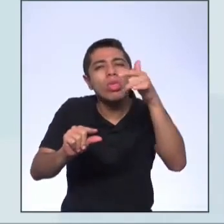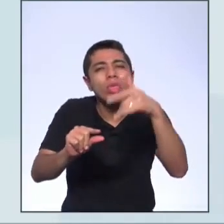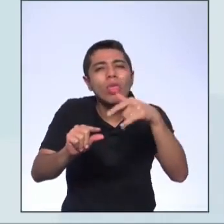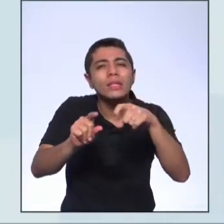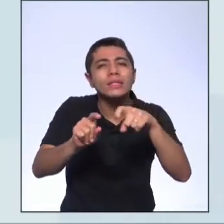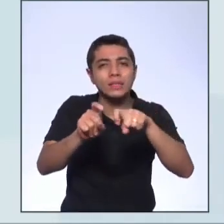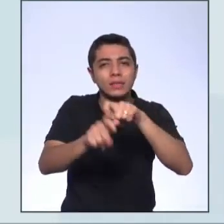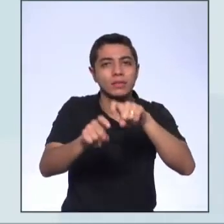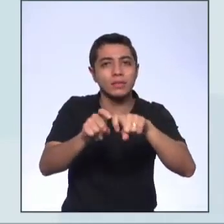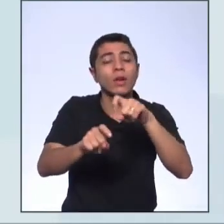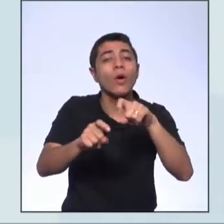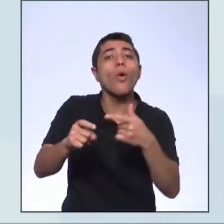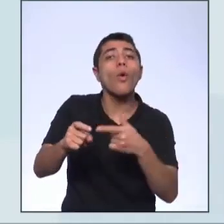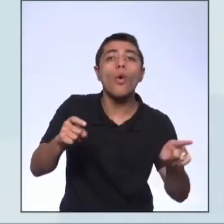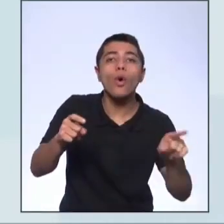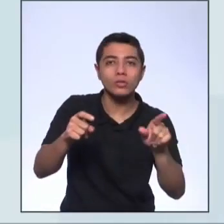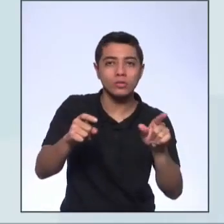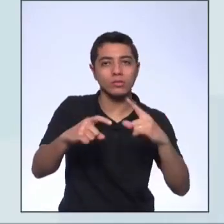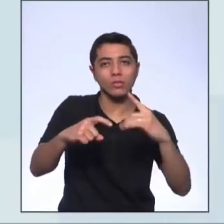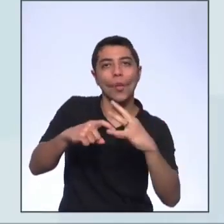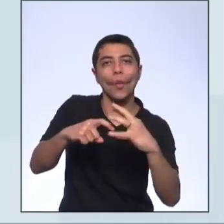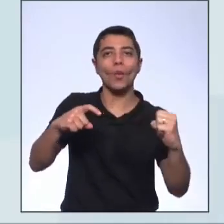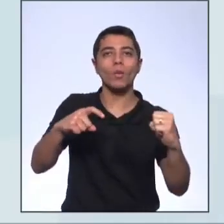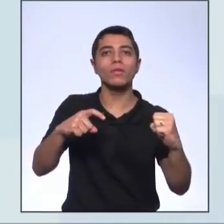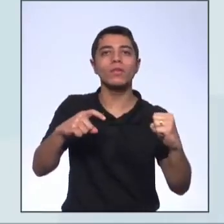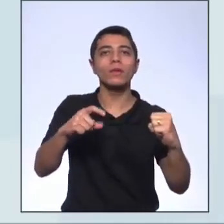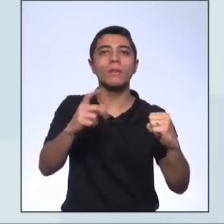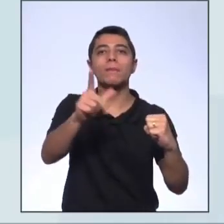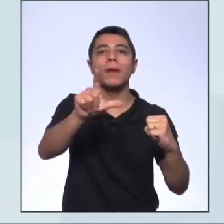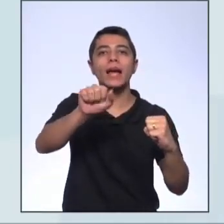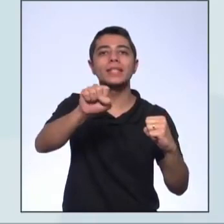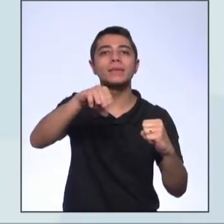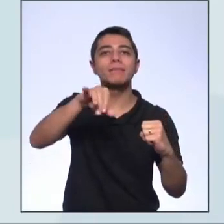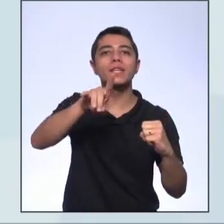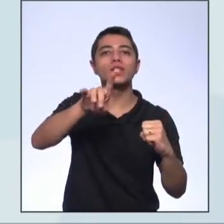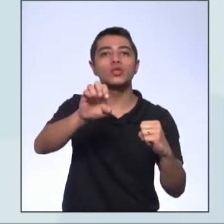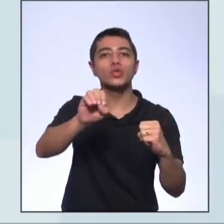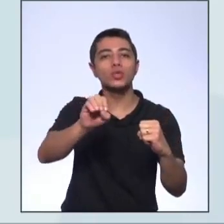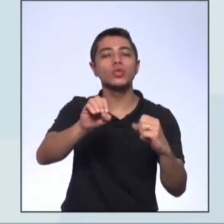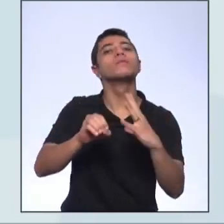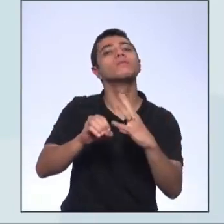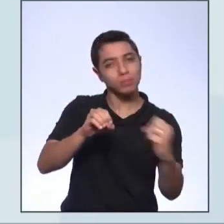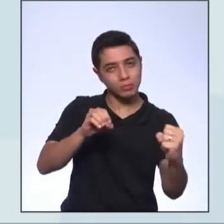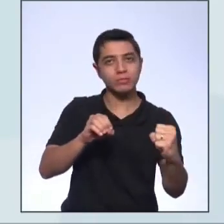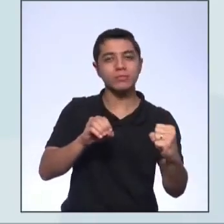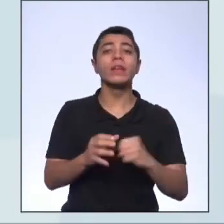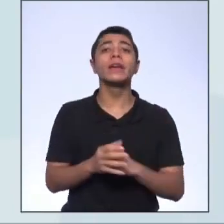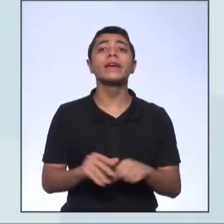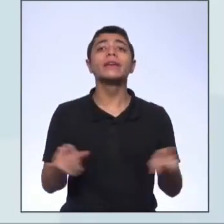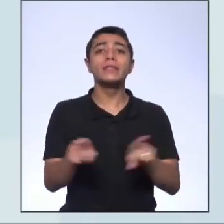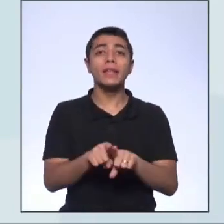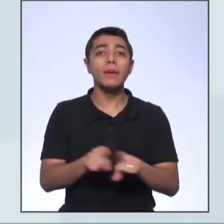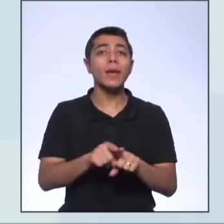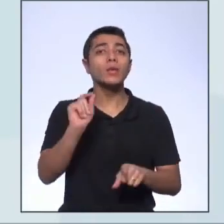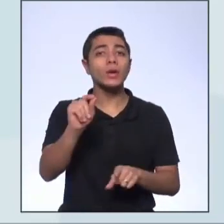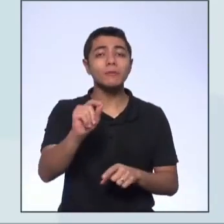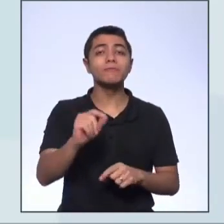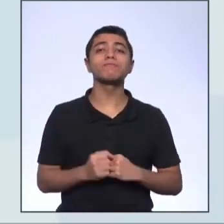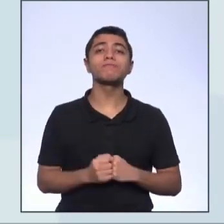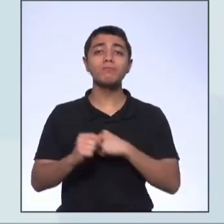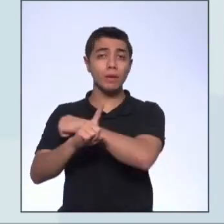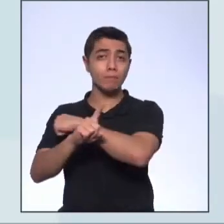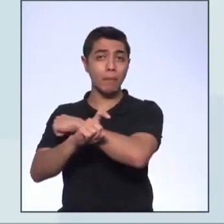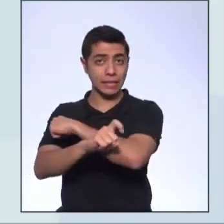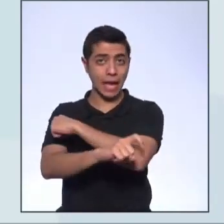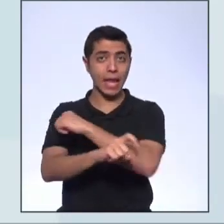um indivíduo para o outro. E aí ainda tem a transdução, que vai fazer com que o bacteriófago, que é um vírus específico aí de